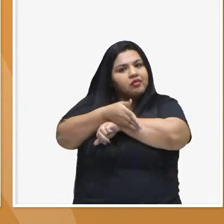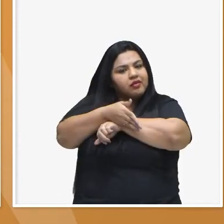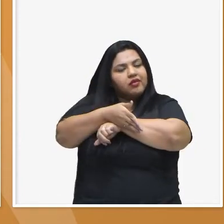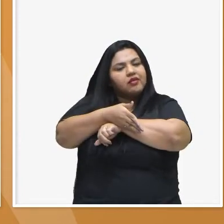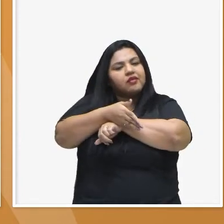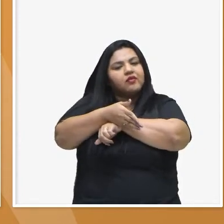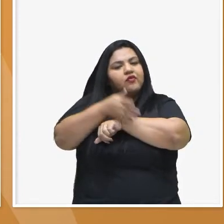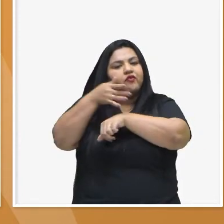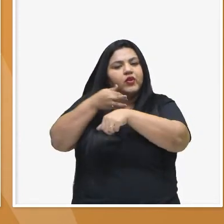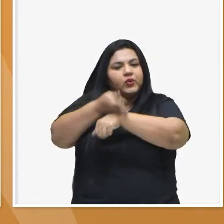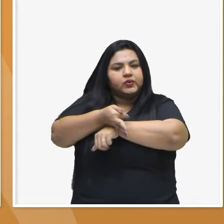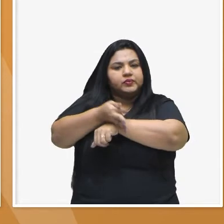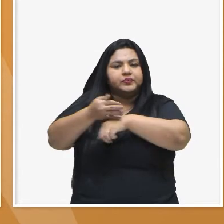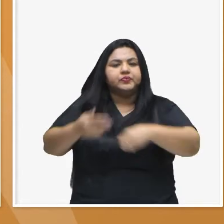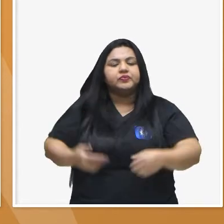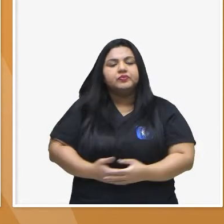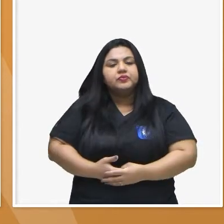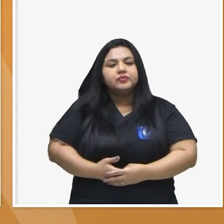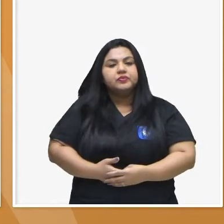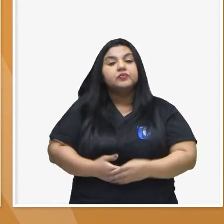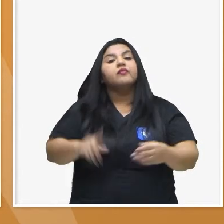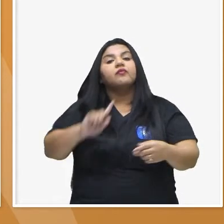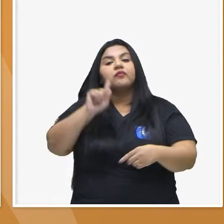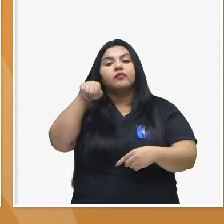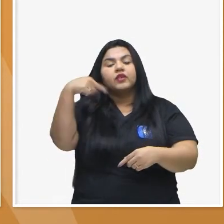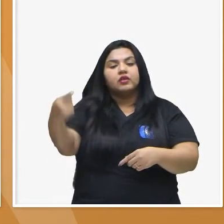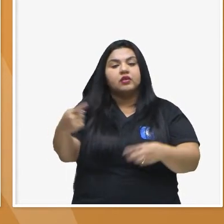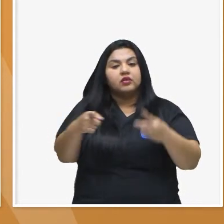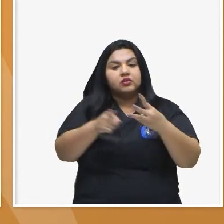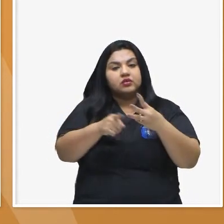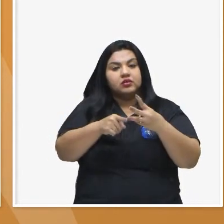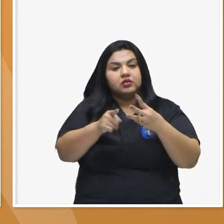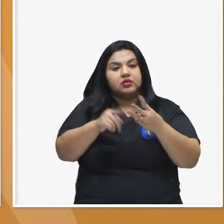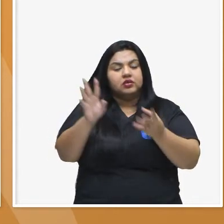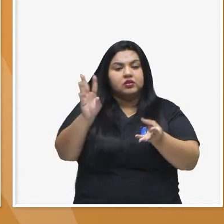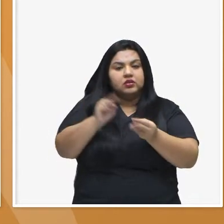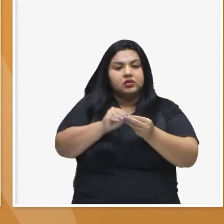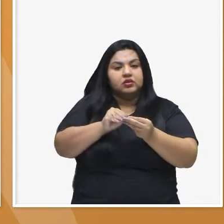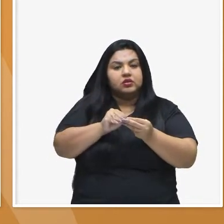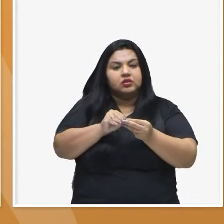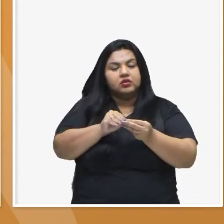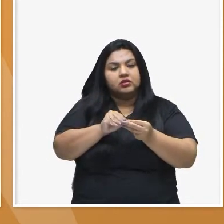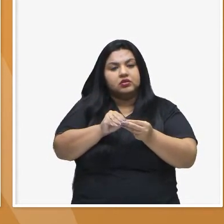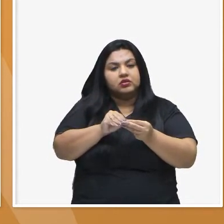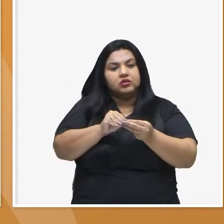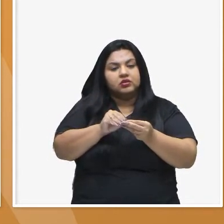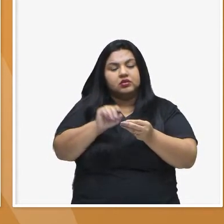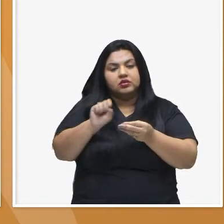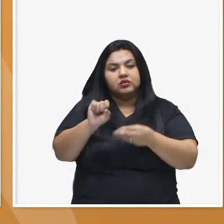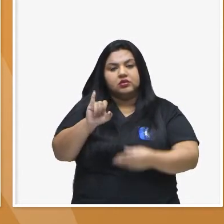Né? E depois vem aí as sínteses. Né? Aí vem a